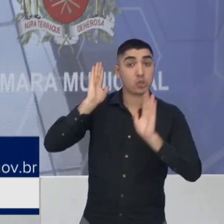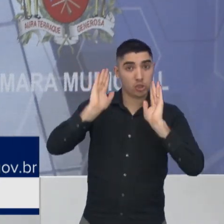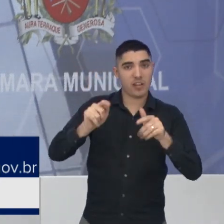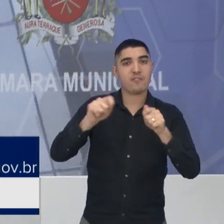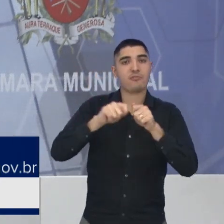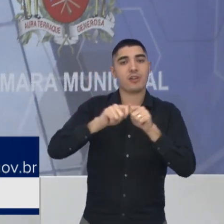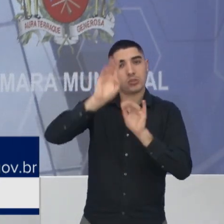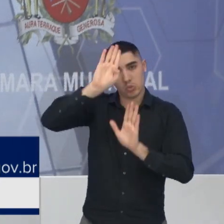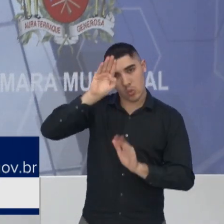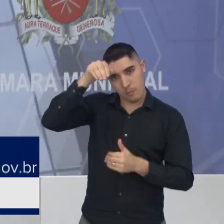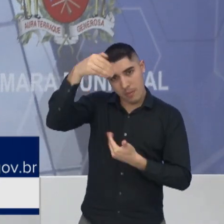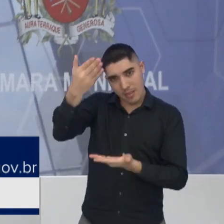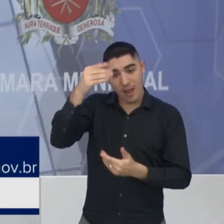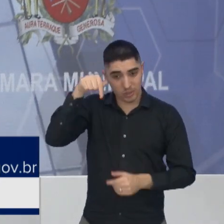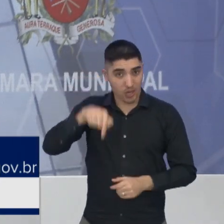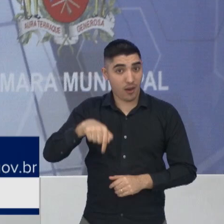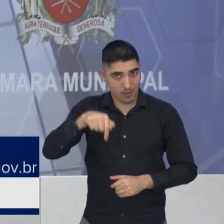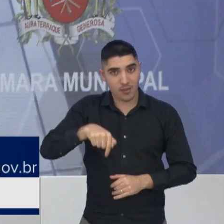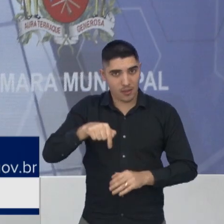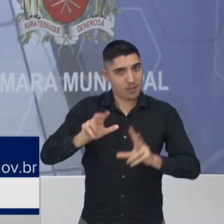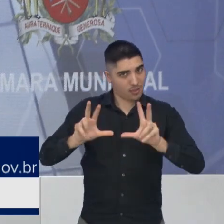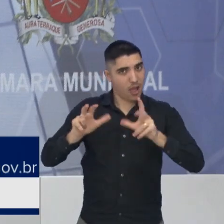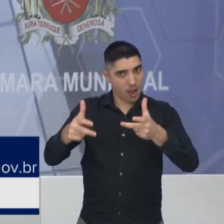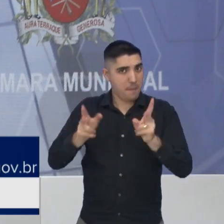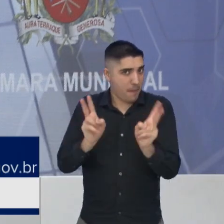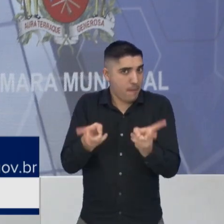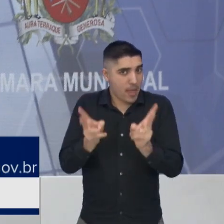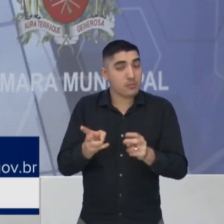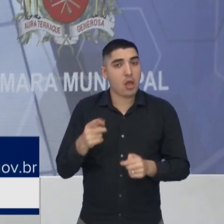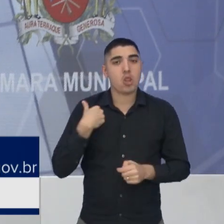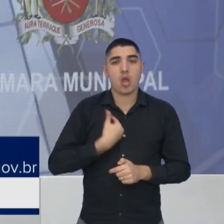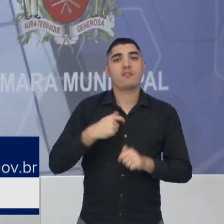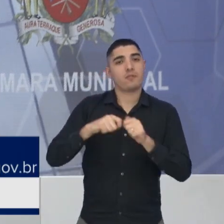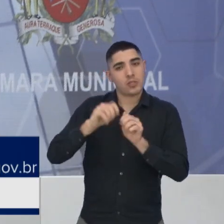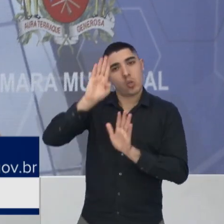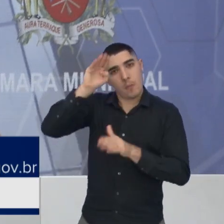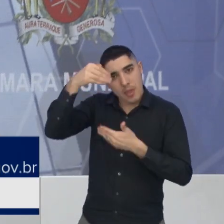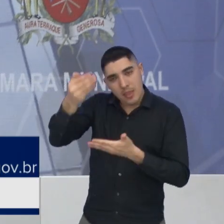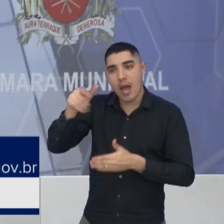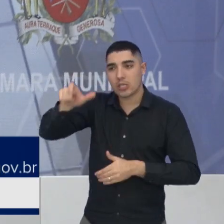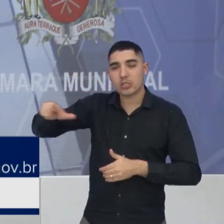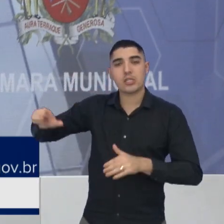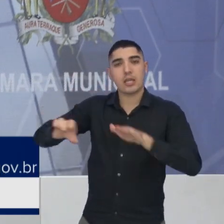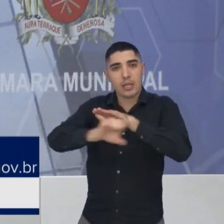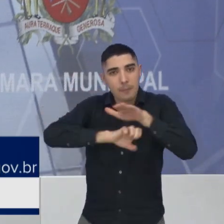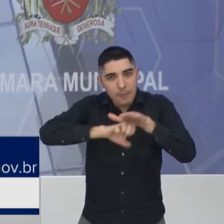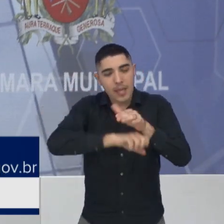casa, onde homenageamos síndicos e empresas